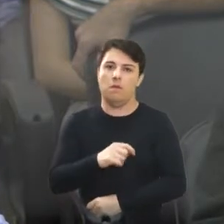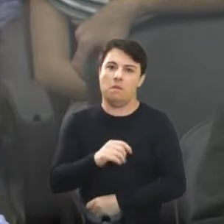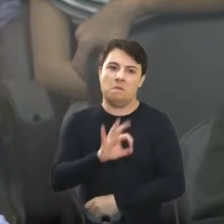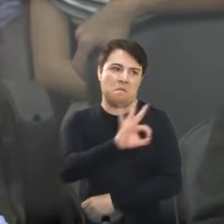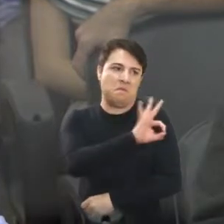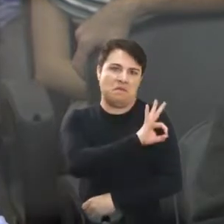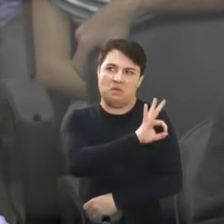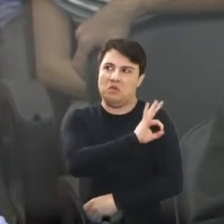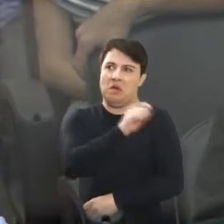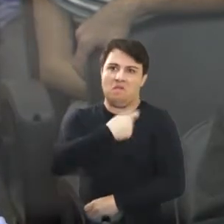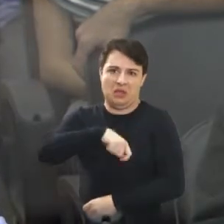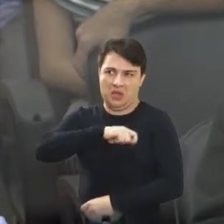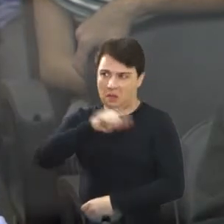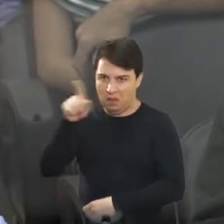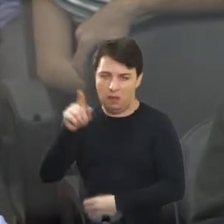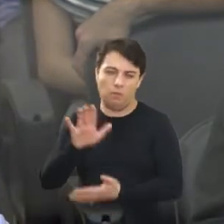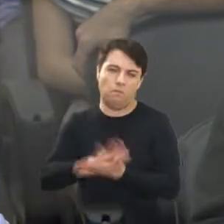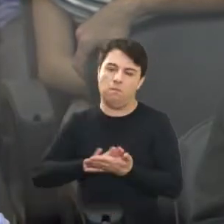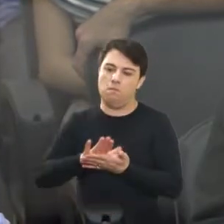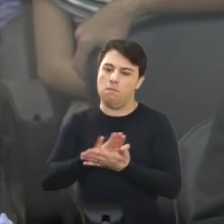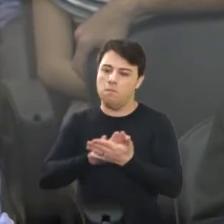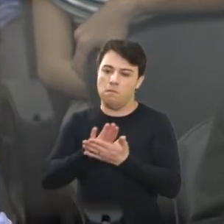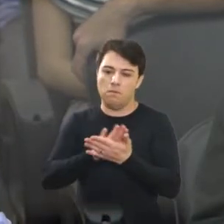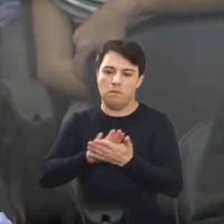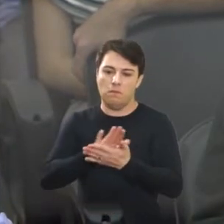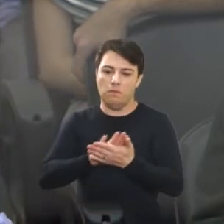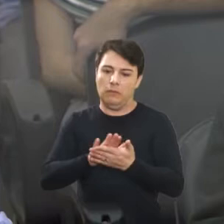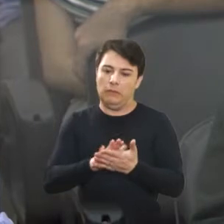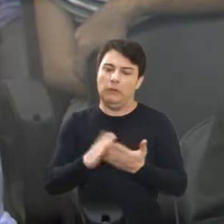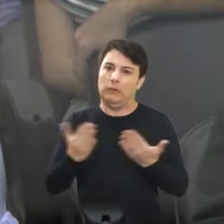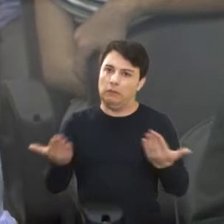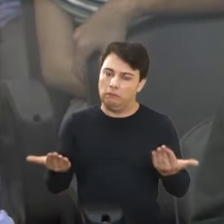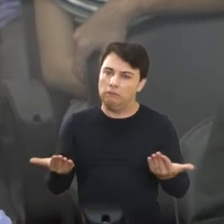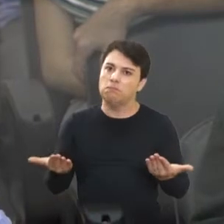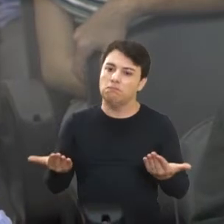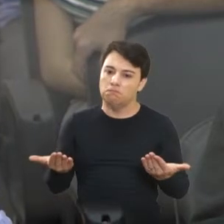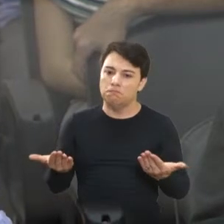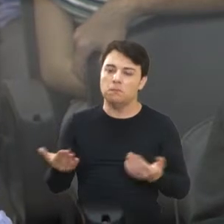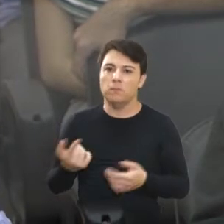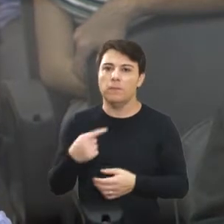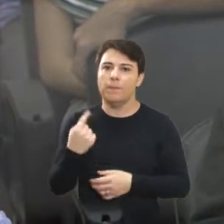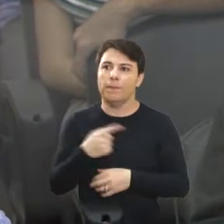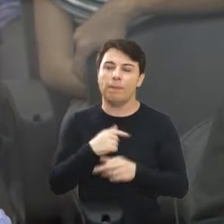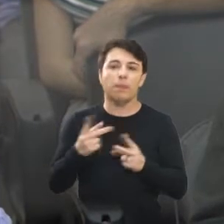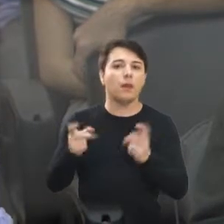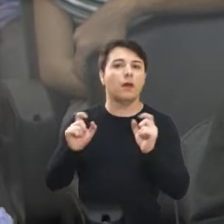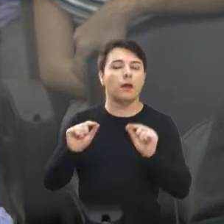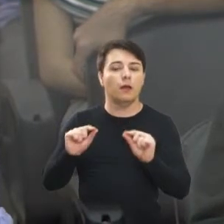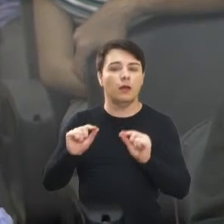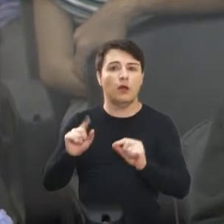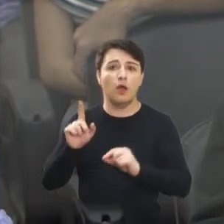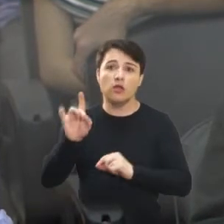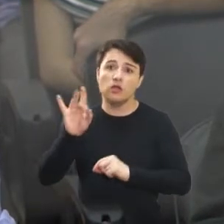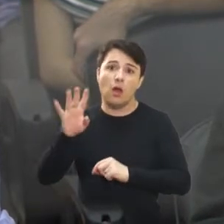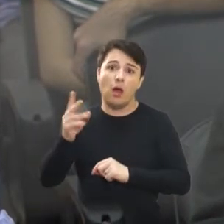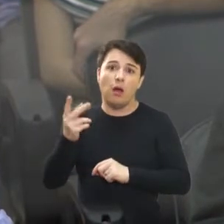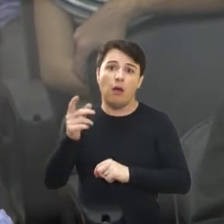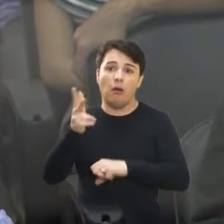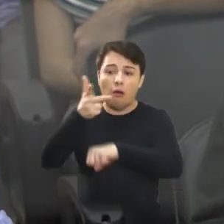Prefeitura naquela região de modo a conter esses excessos. Então, o que nós vemos ali simplesmente são